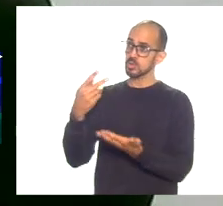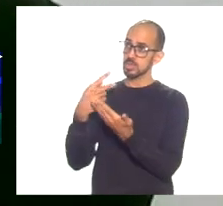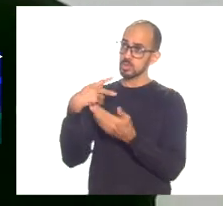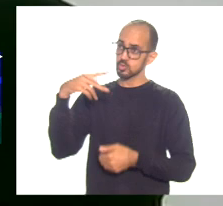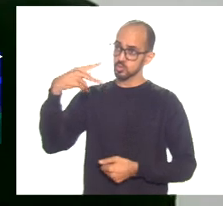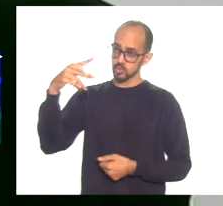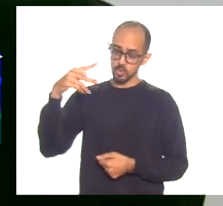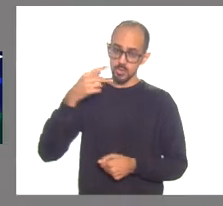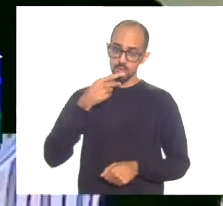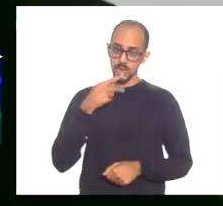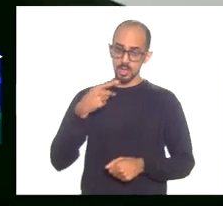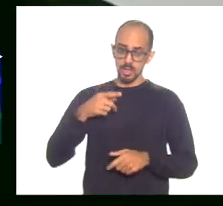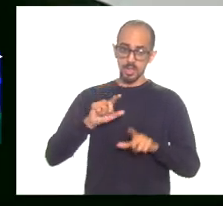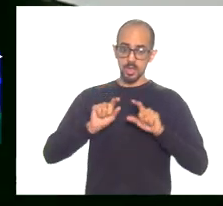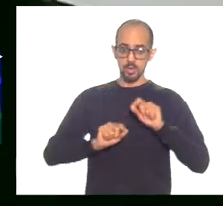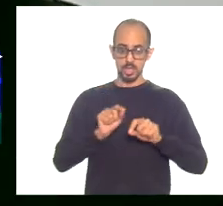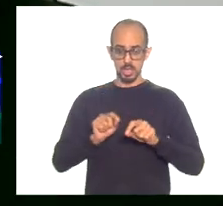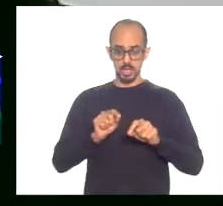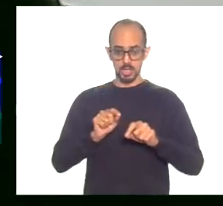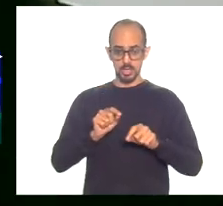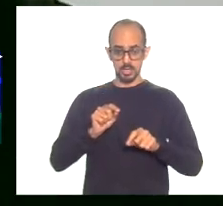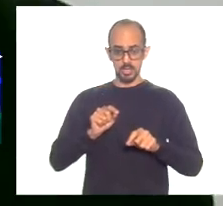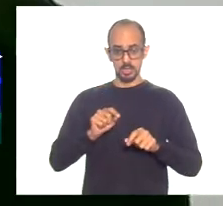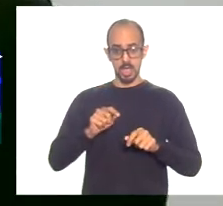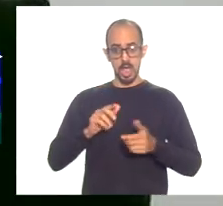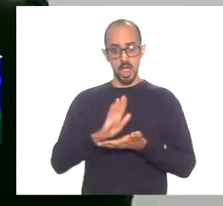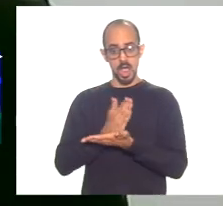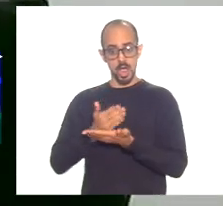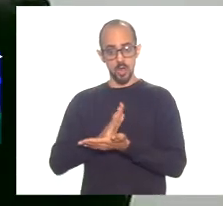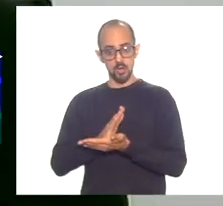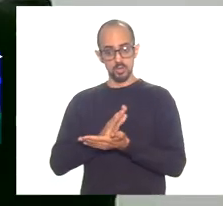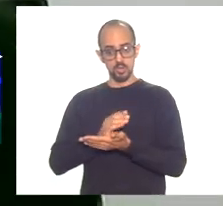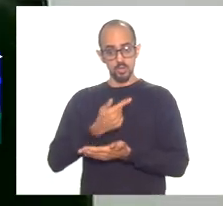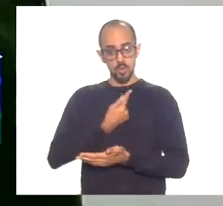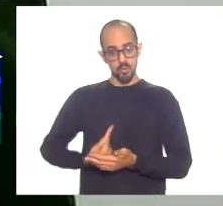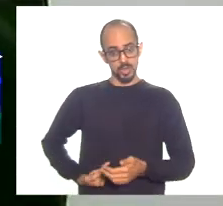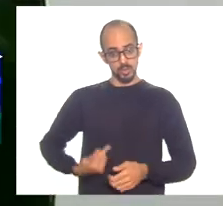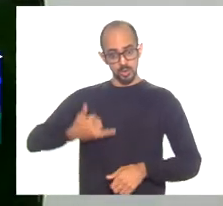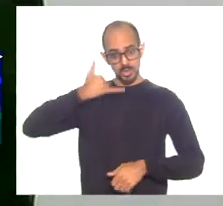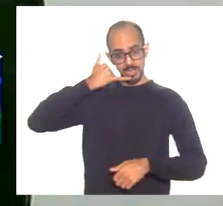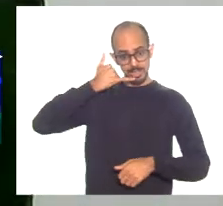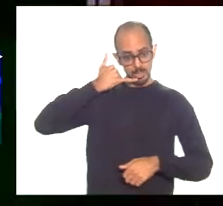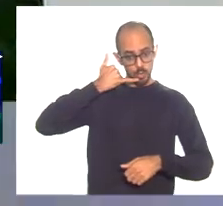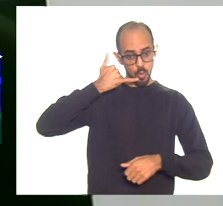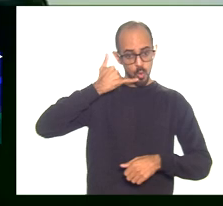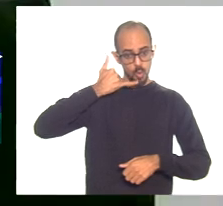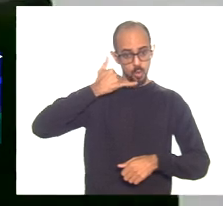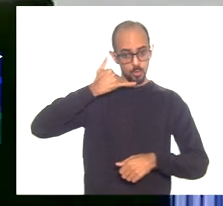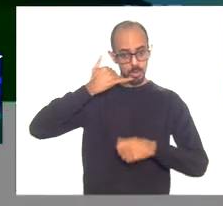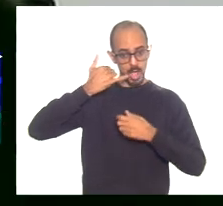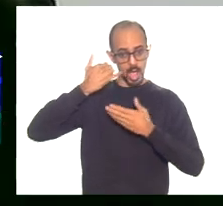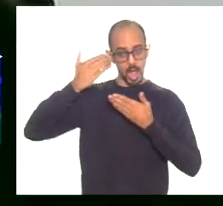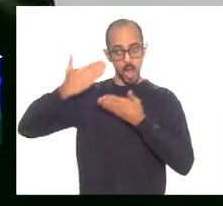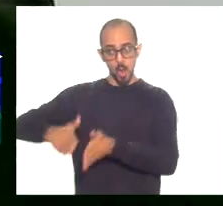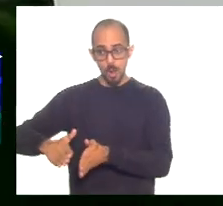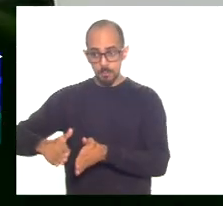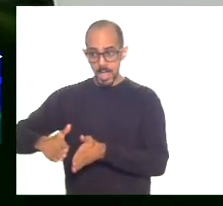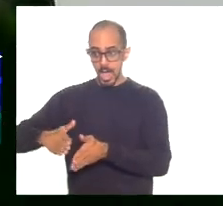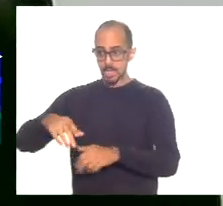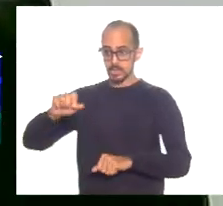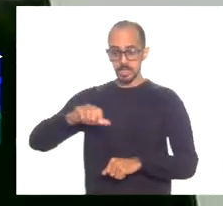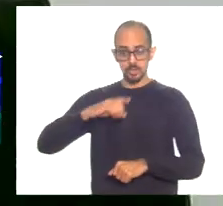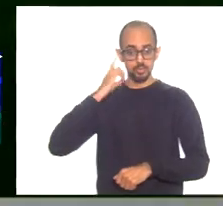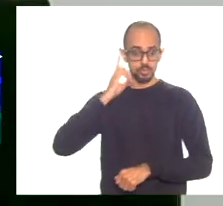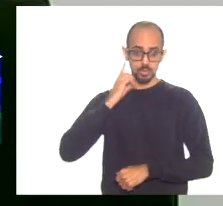aqui para aumentar a questão vossa excelência atrás que operador ligou ameaçando parlamentares eu digo a você se não é o